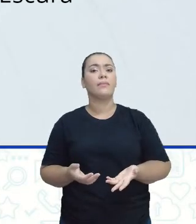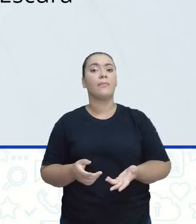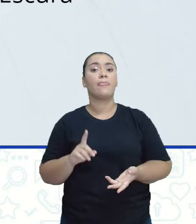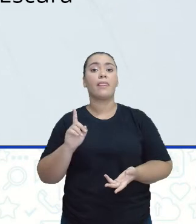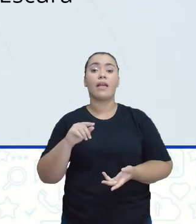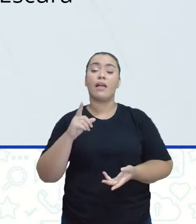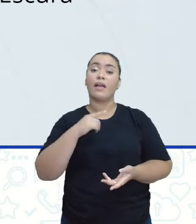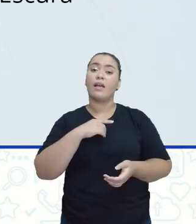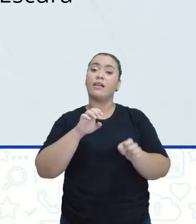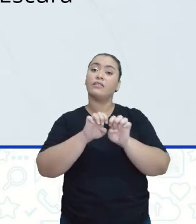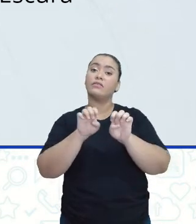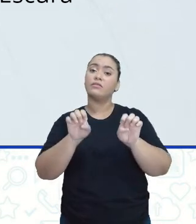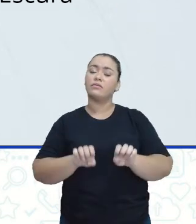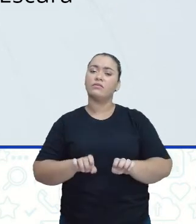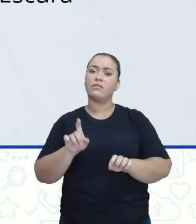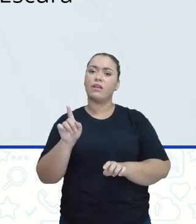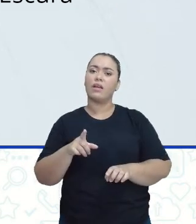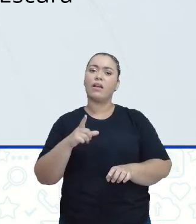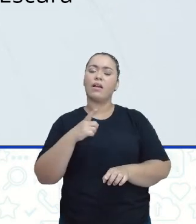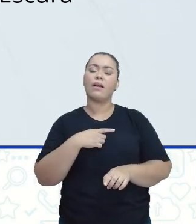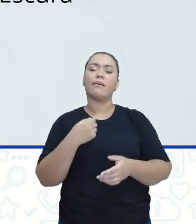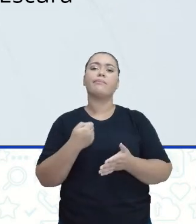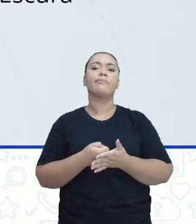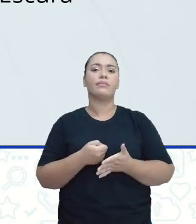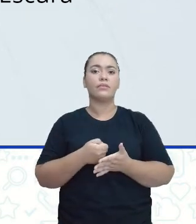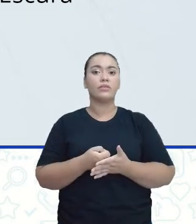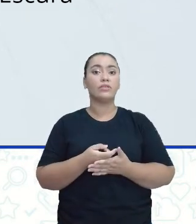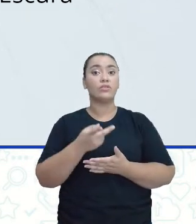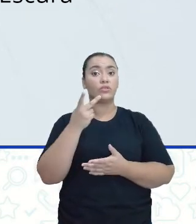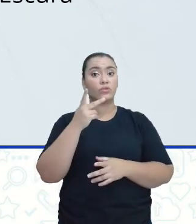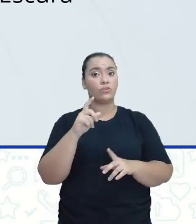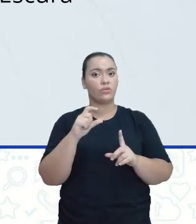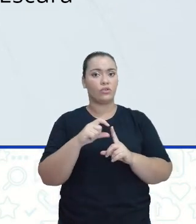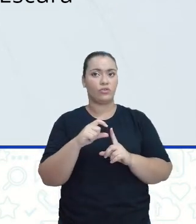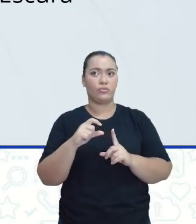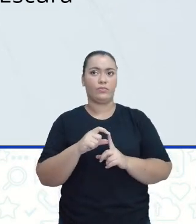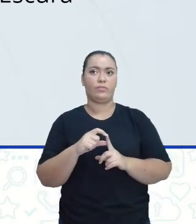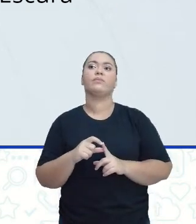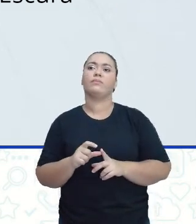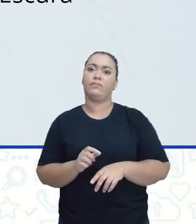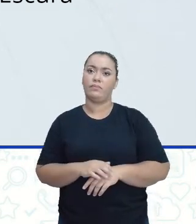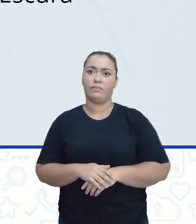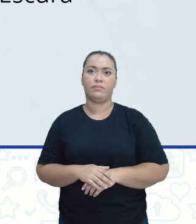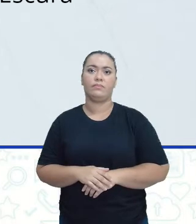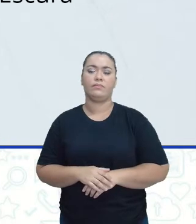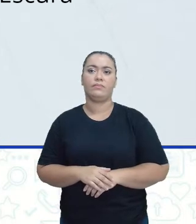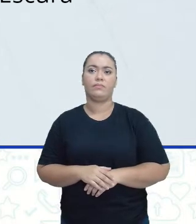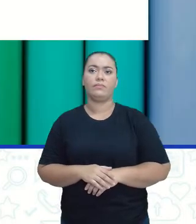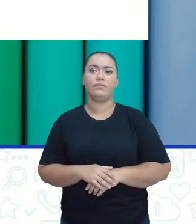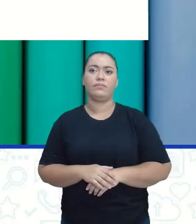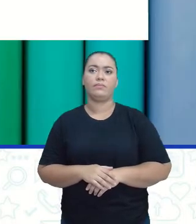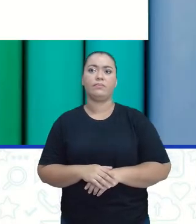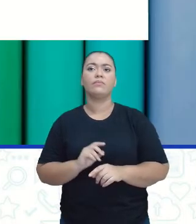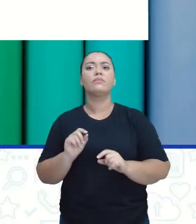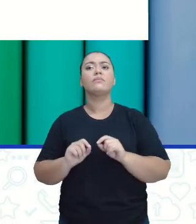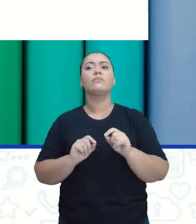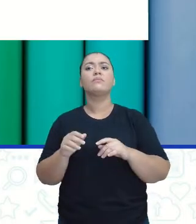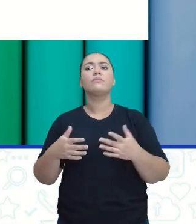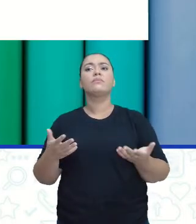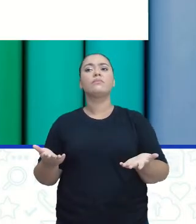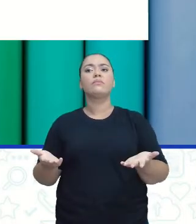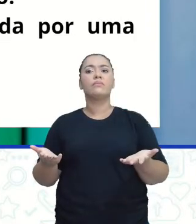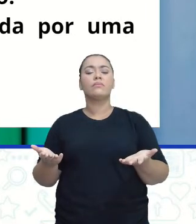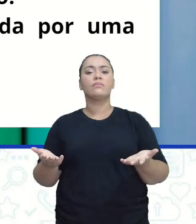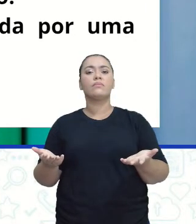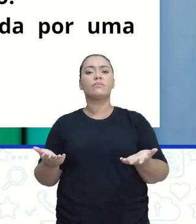quê? Uma estrutura que exige pelo menos duas palavrinhas, digamos assim. A gente está falando